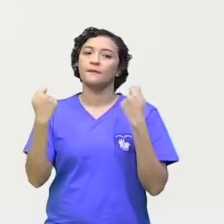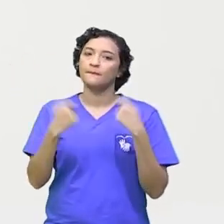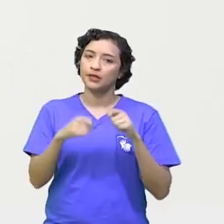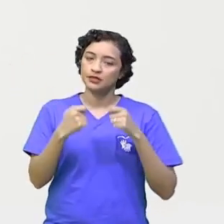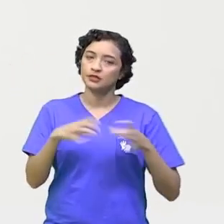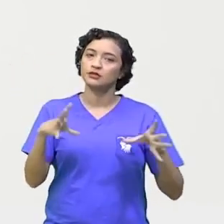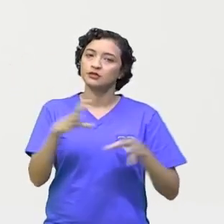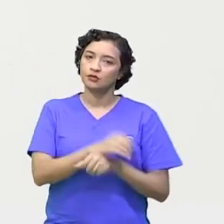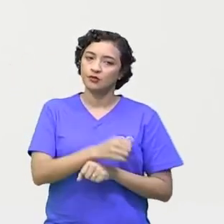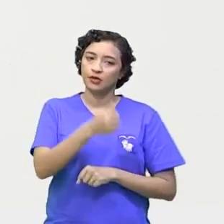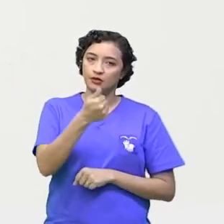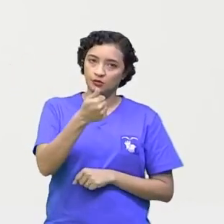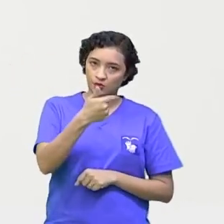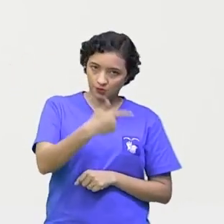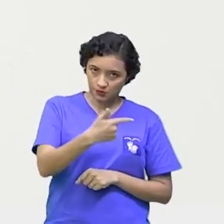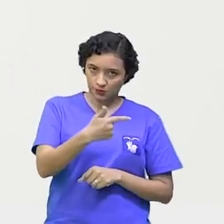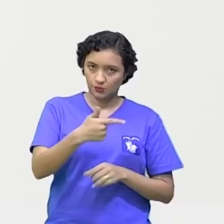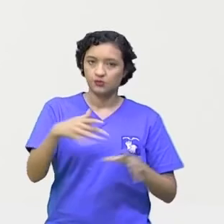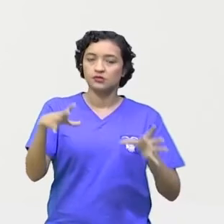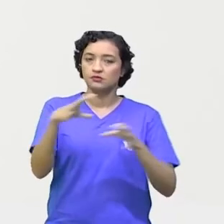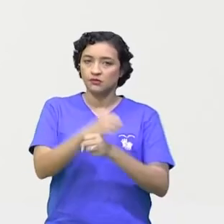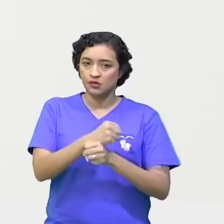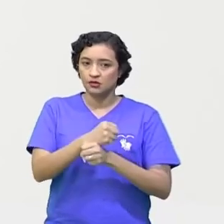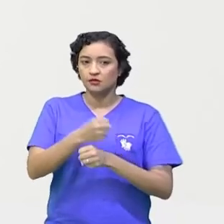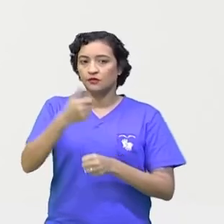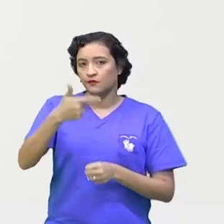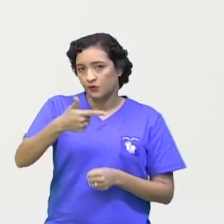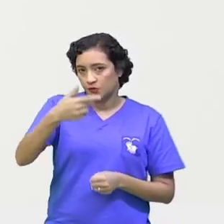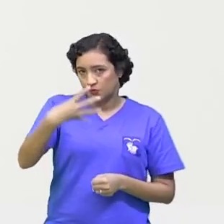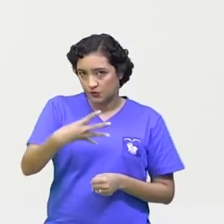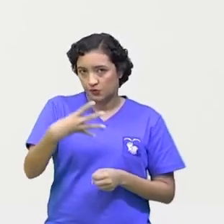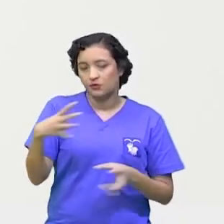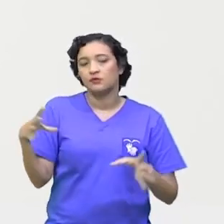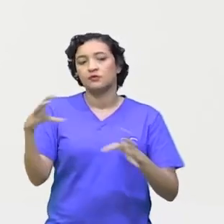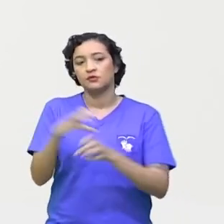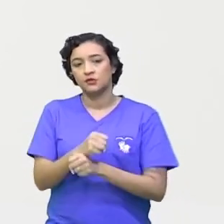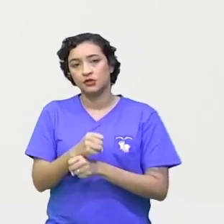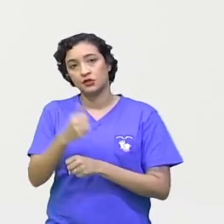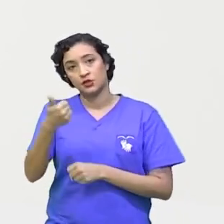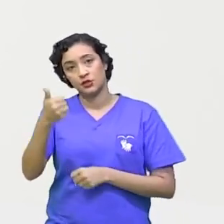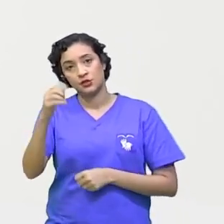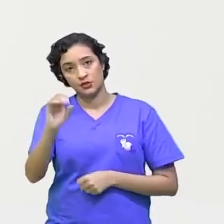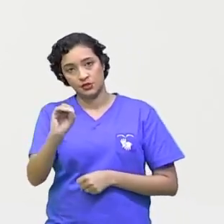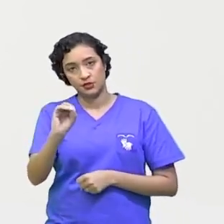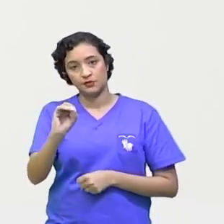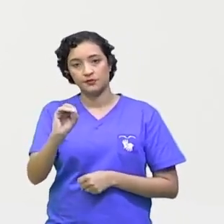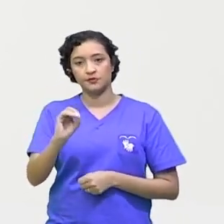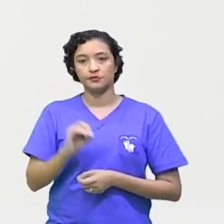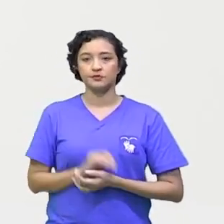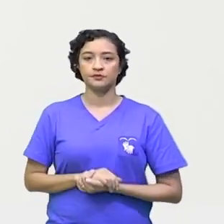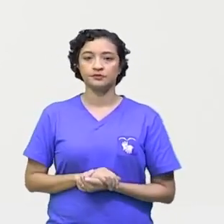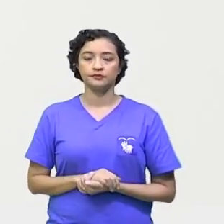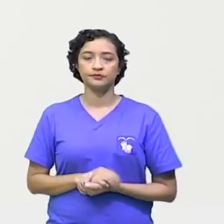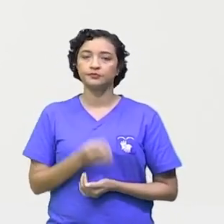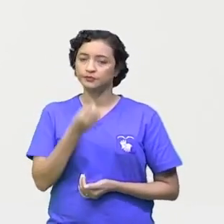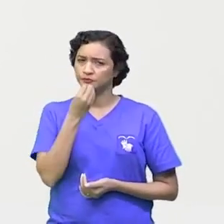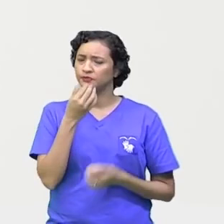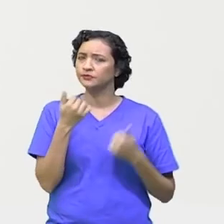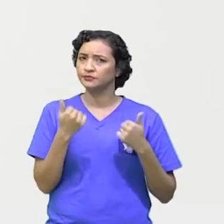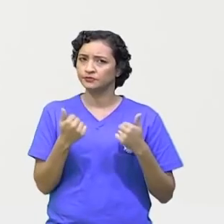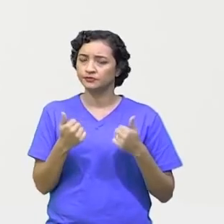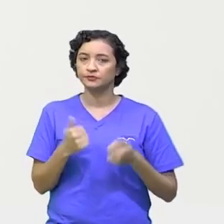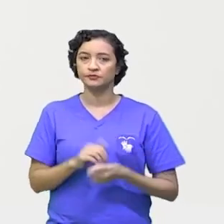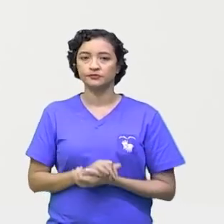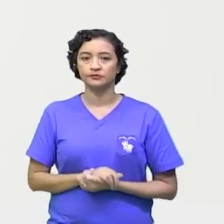12 mais 24 mais 10. Muito bem, então vamos